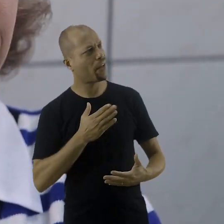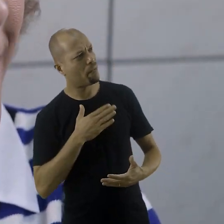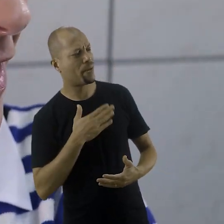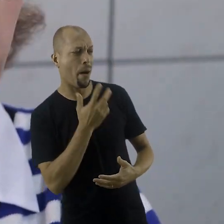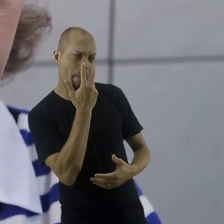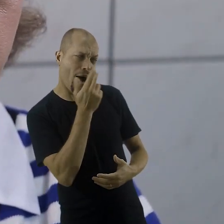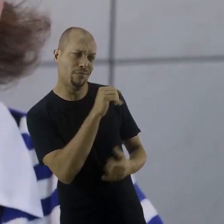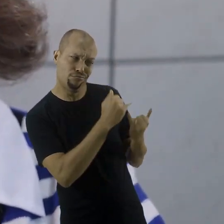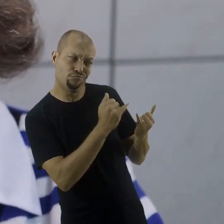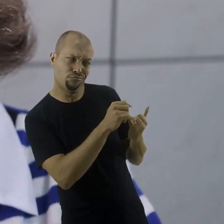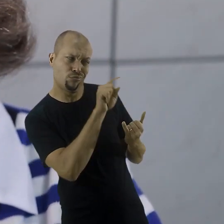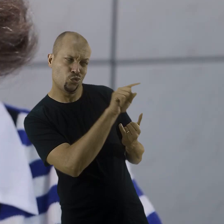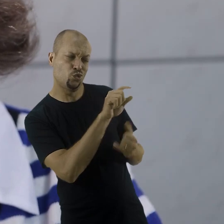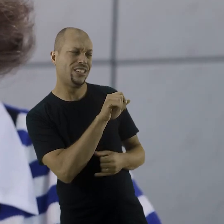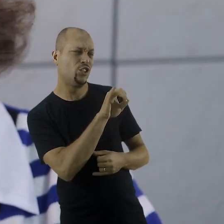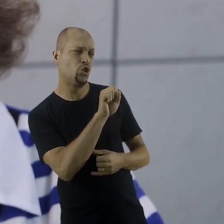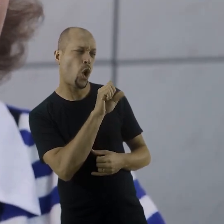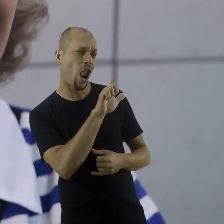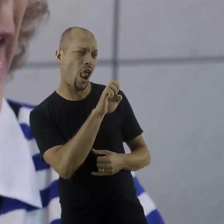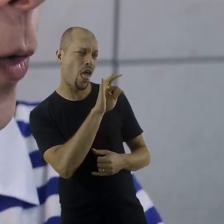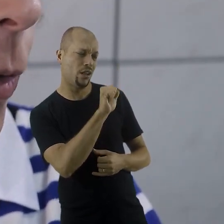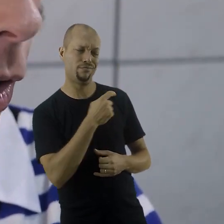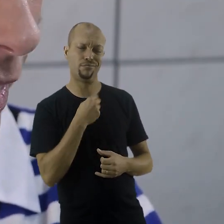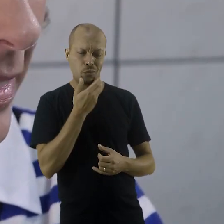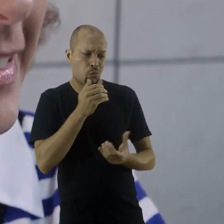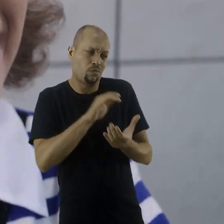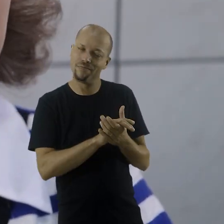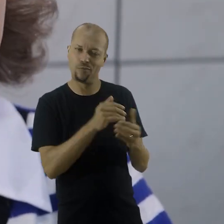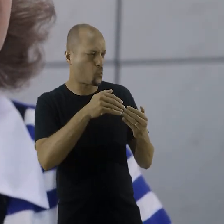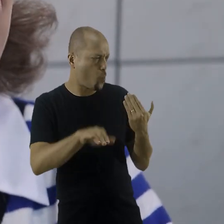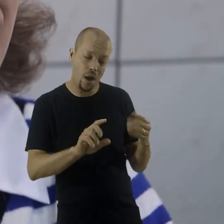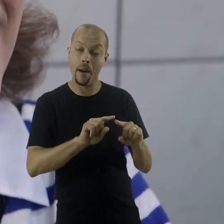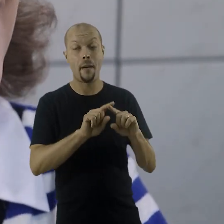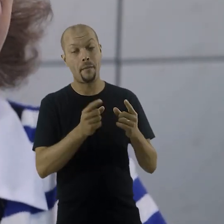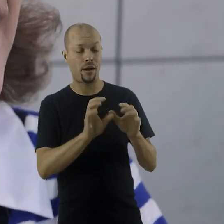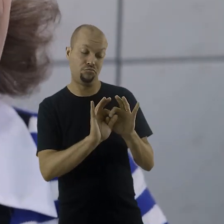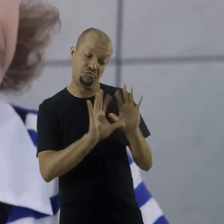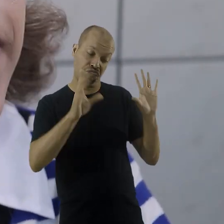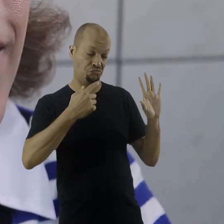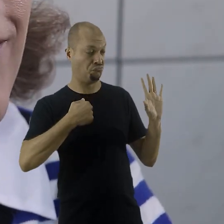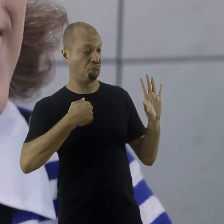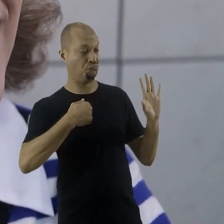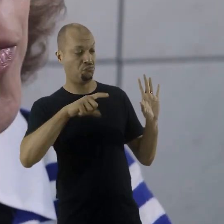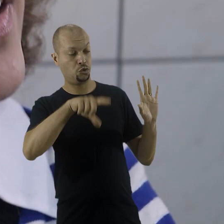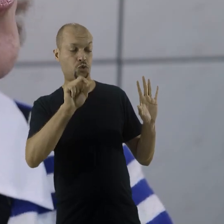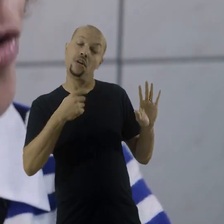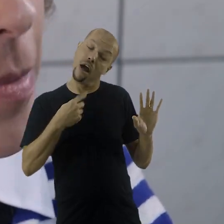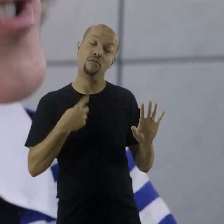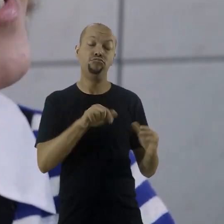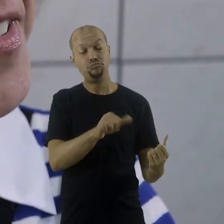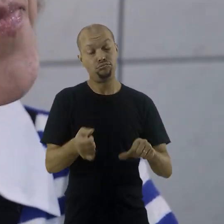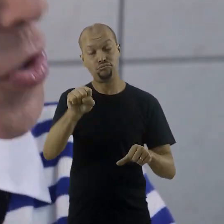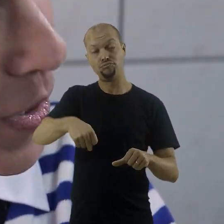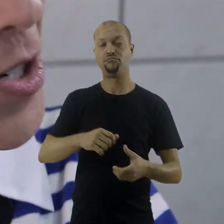é bem parecida com a da Isolete. Meu esposo não concorda. Mas ele disse que a decisão final é minha, então eu vou